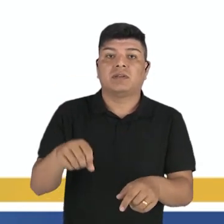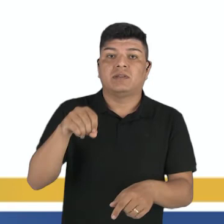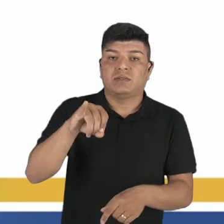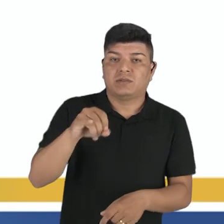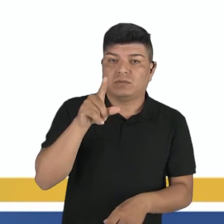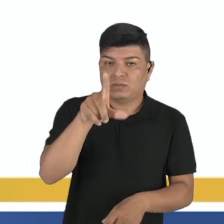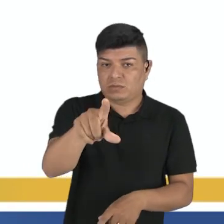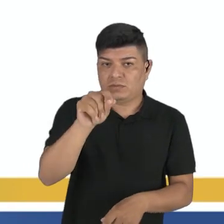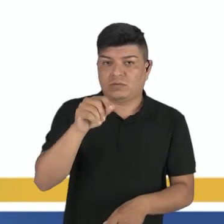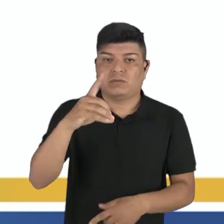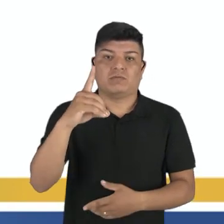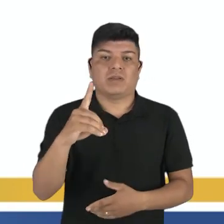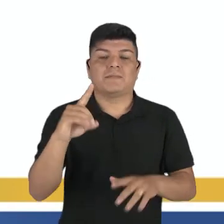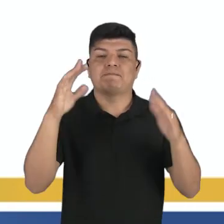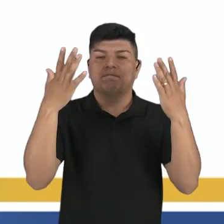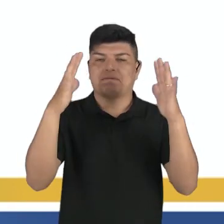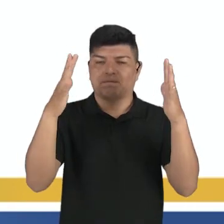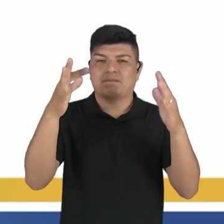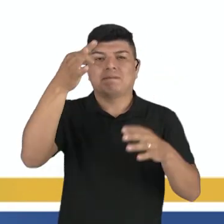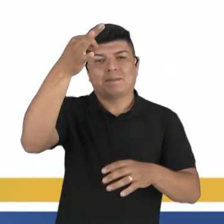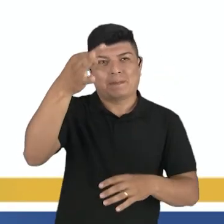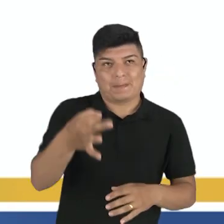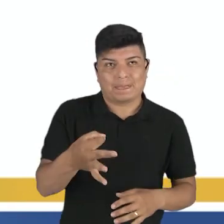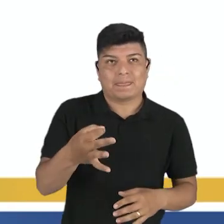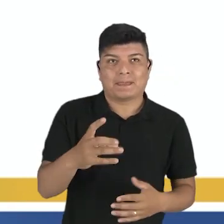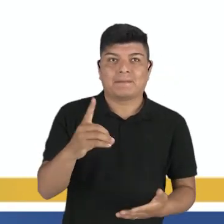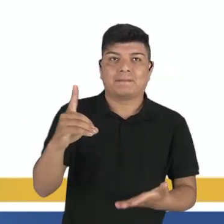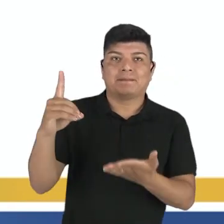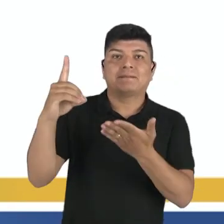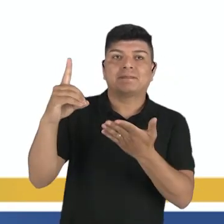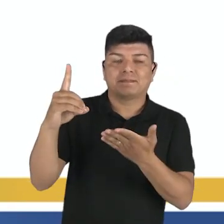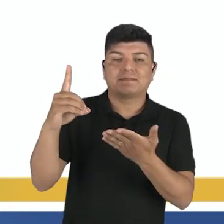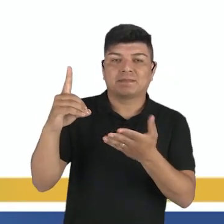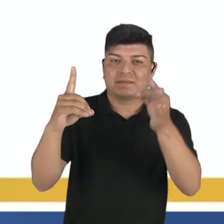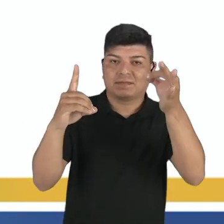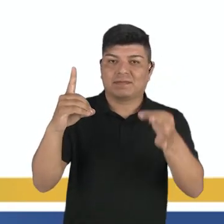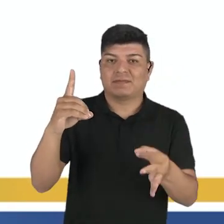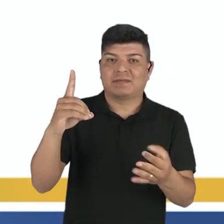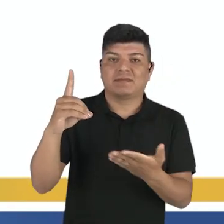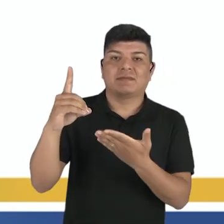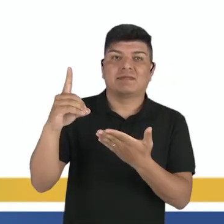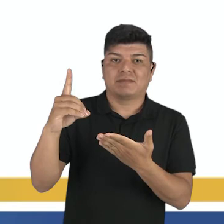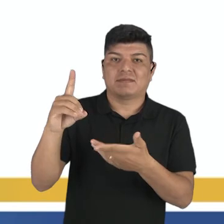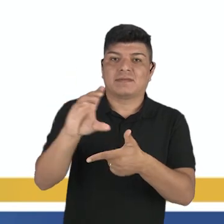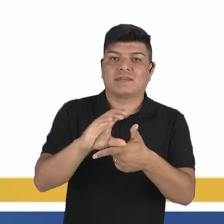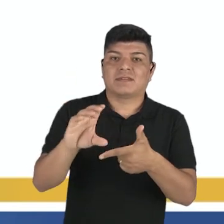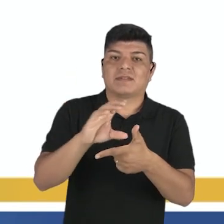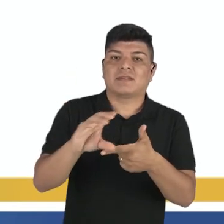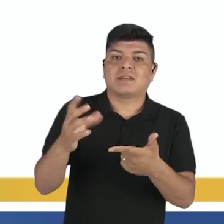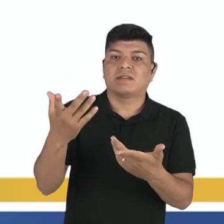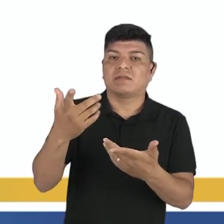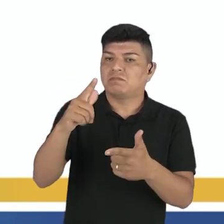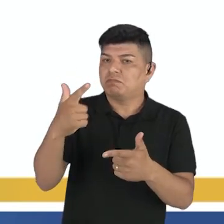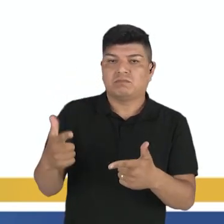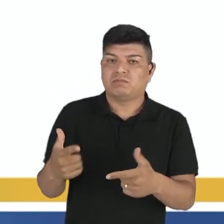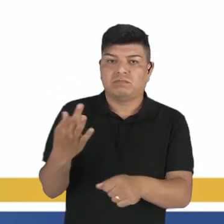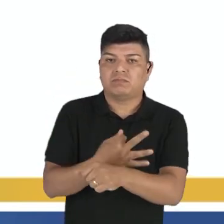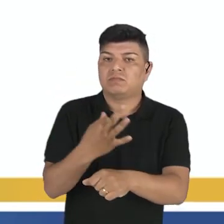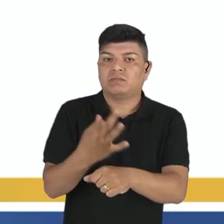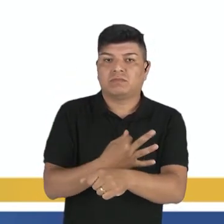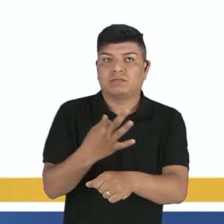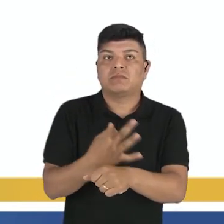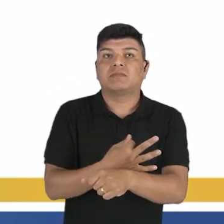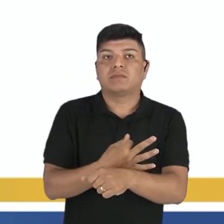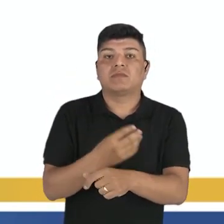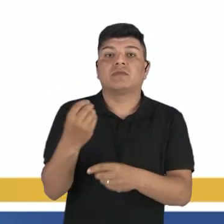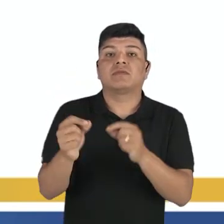marcou a letra D, parabéns, você acertou, em usinas hidrelétricas e nucleares. Quando o carvão mineral não estava mais surtindo